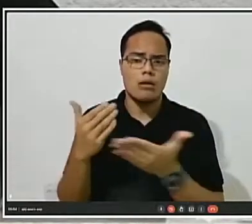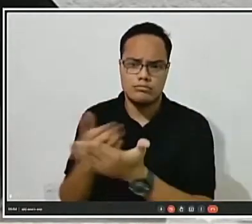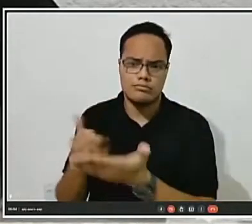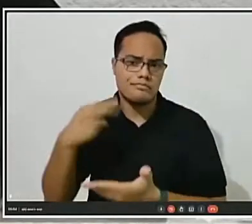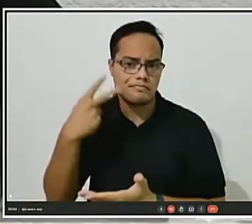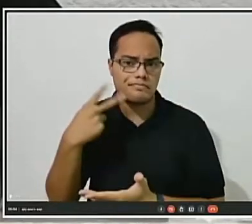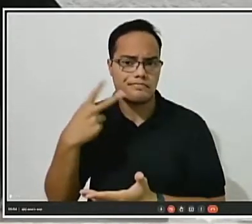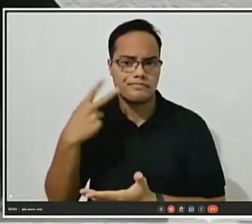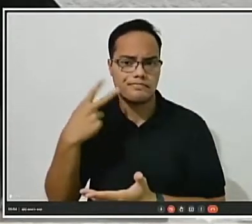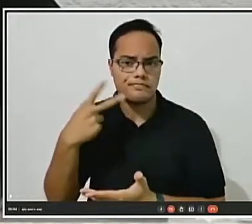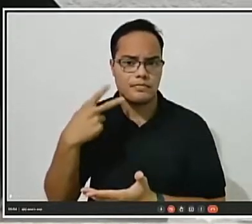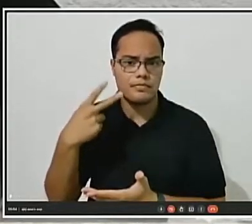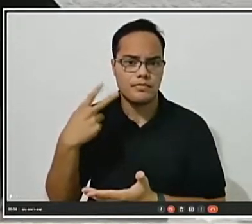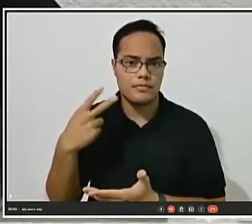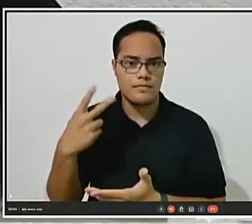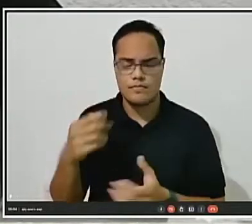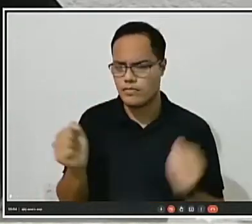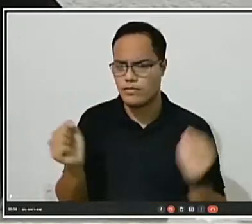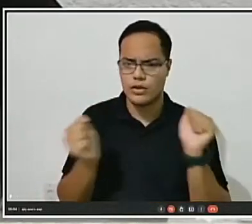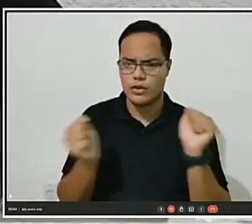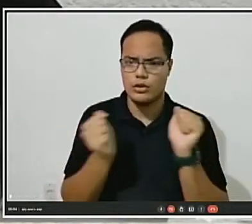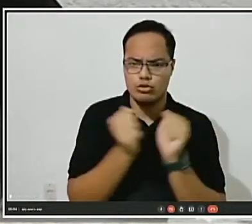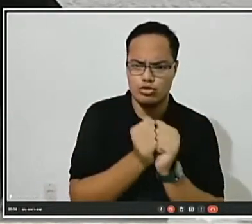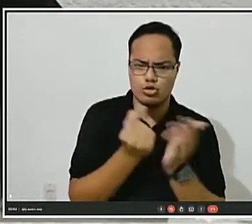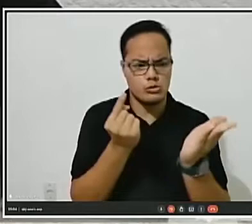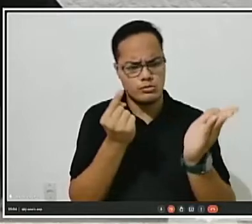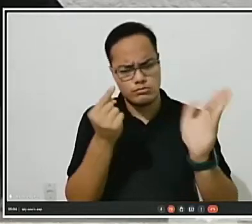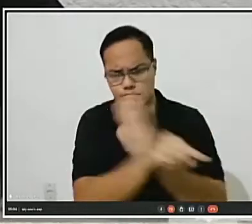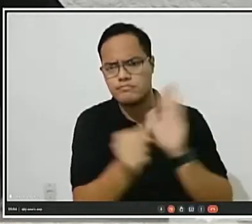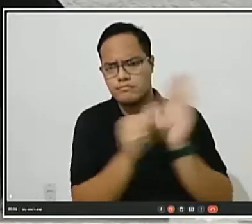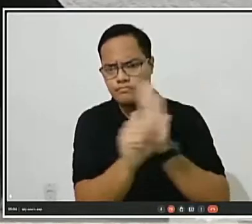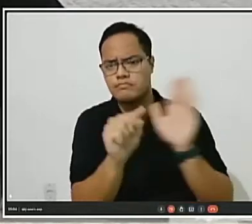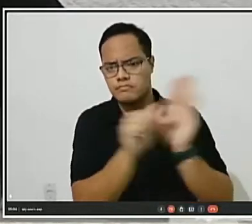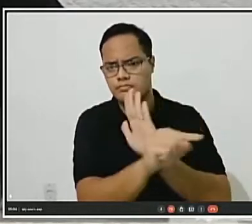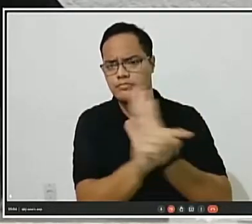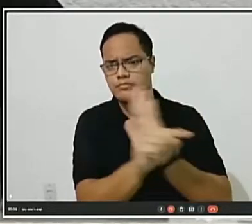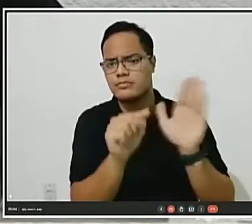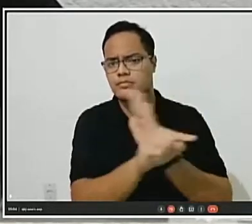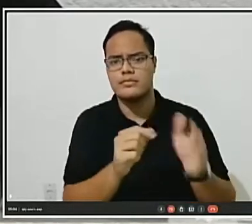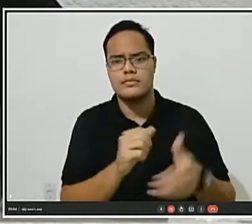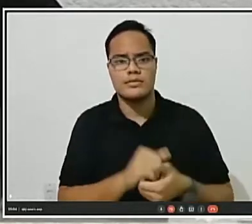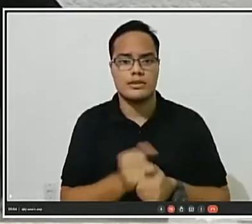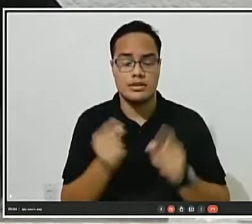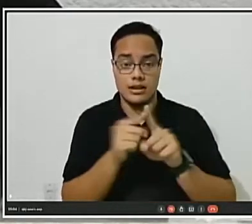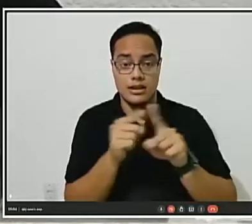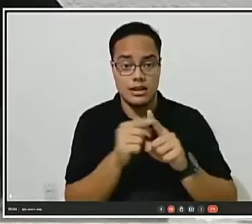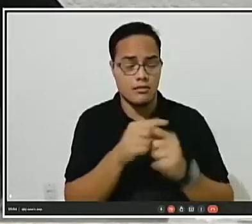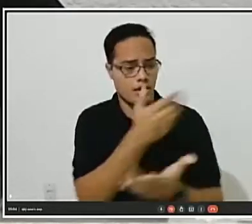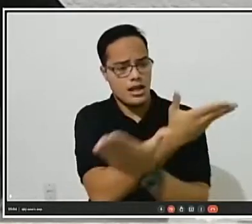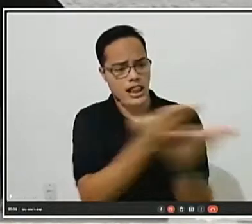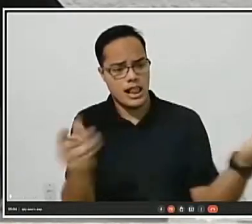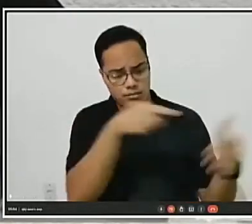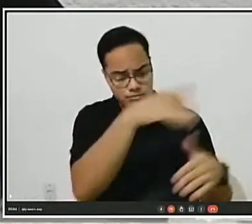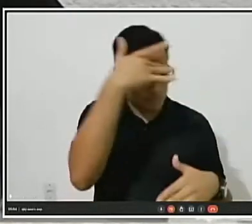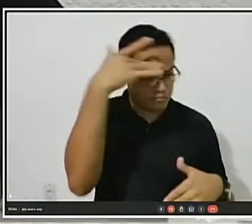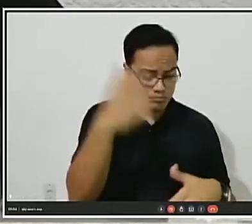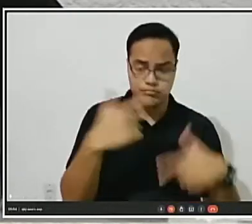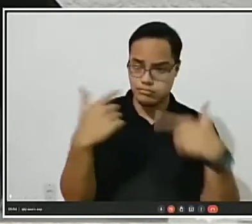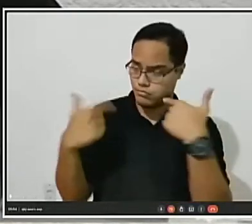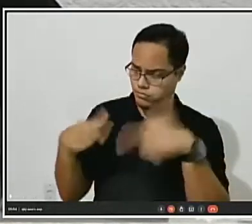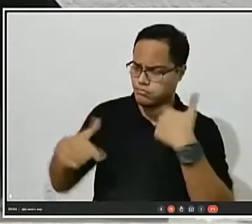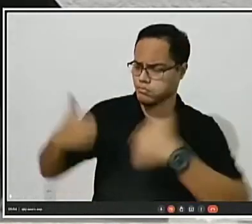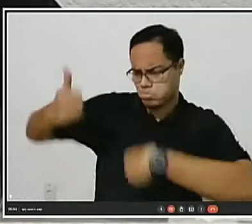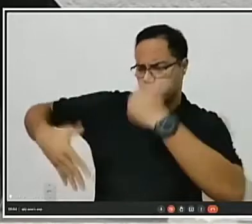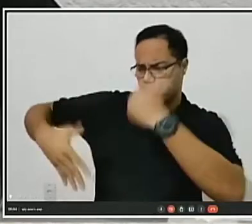aí participar, fazer perguntas, e também dar voz aos funcionários através